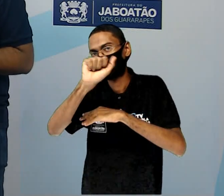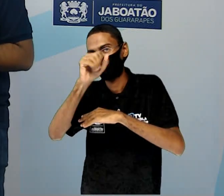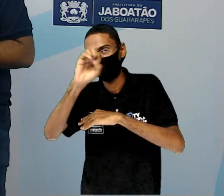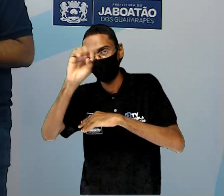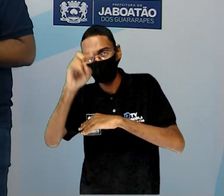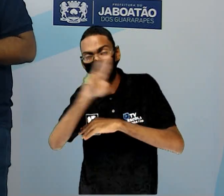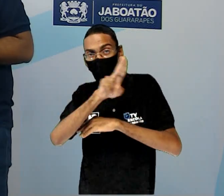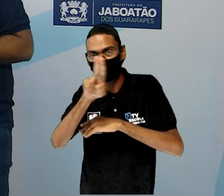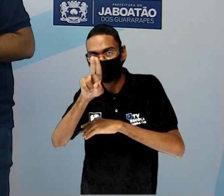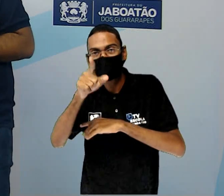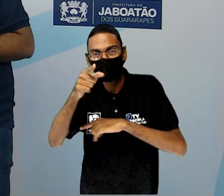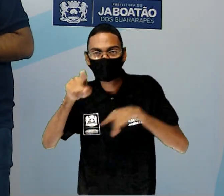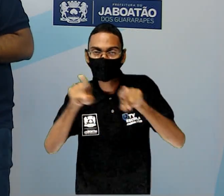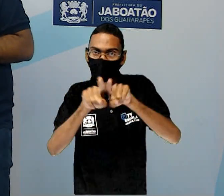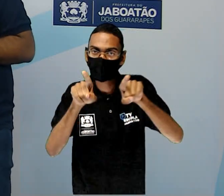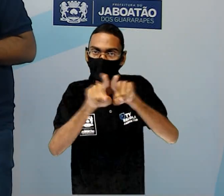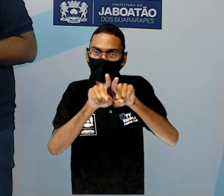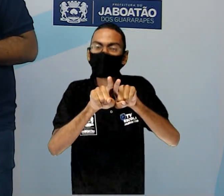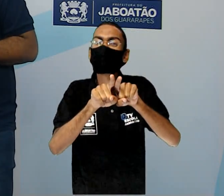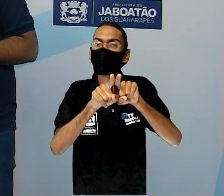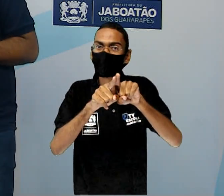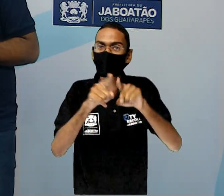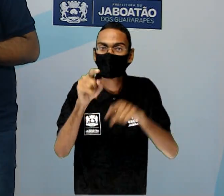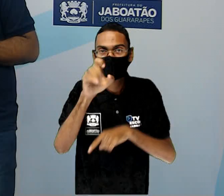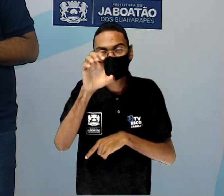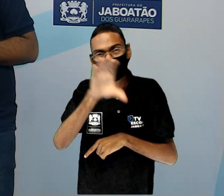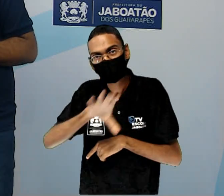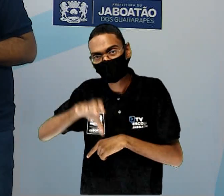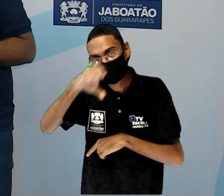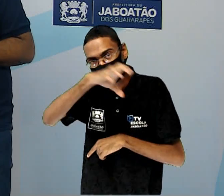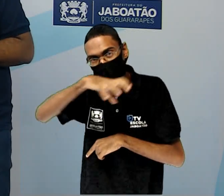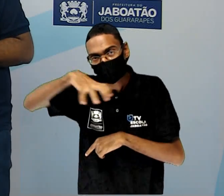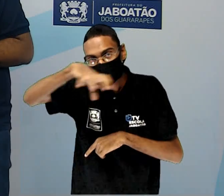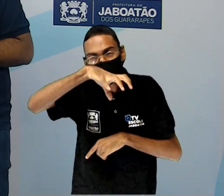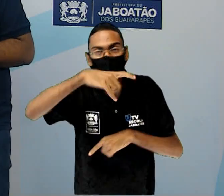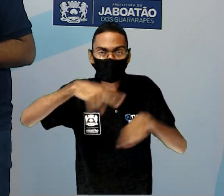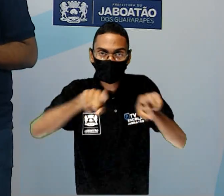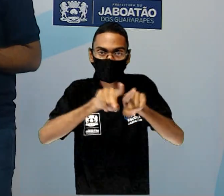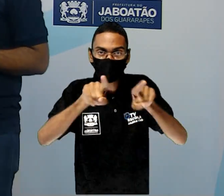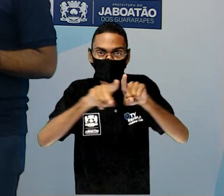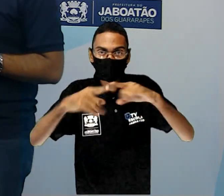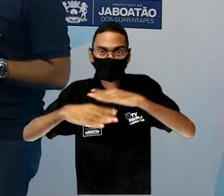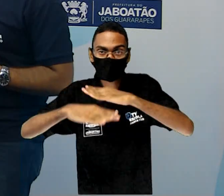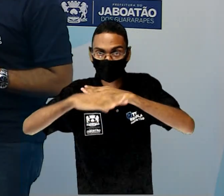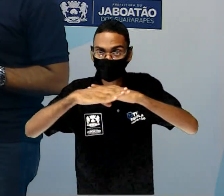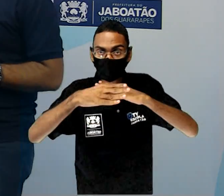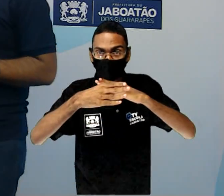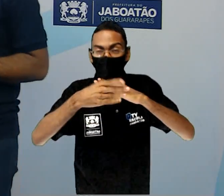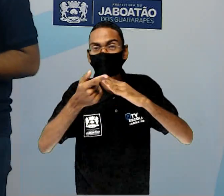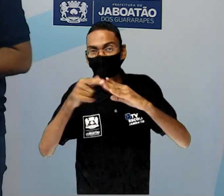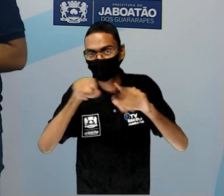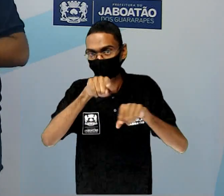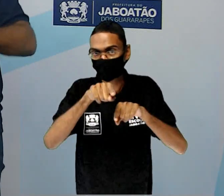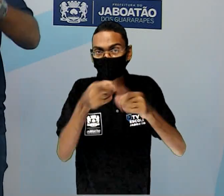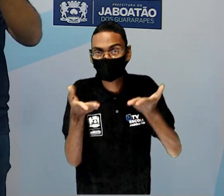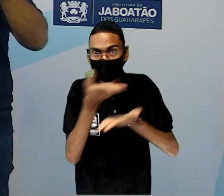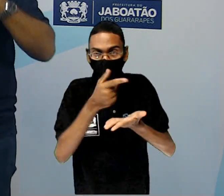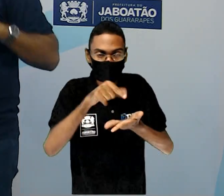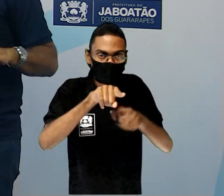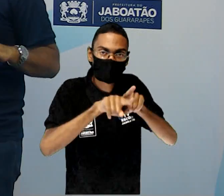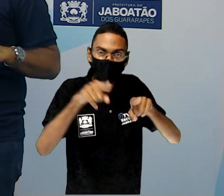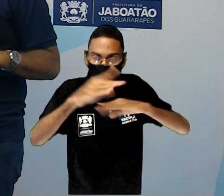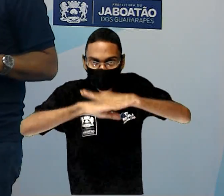relevo, se for no continente, nós chamamos de depressão relativa. Se essa área baixa, também